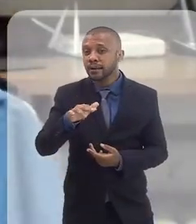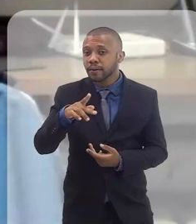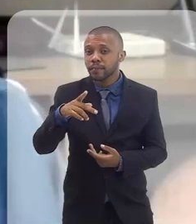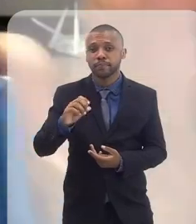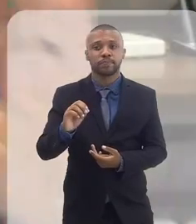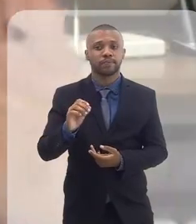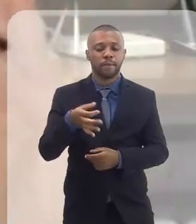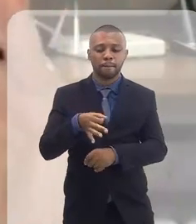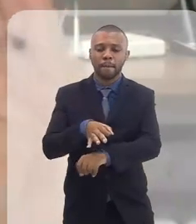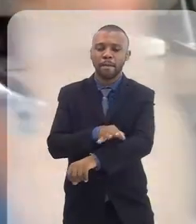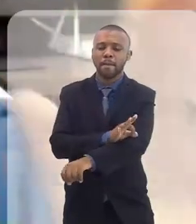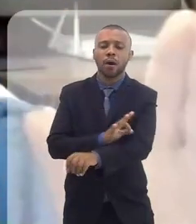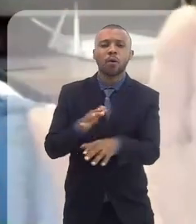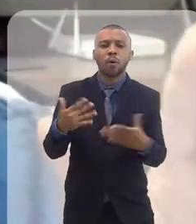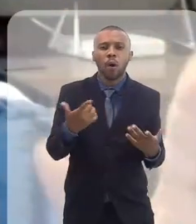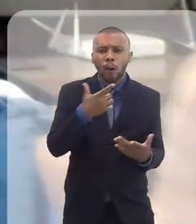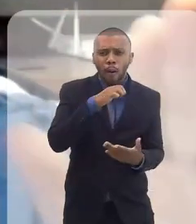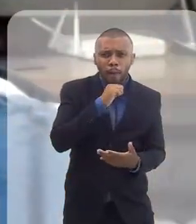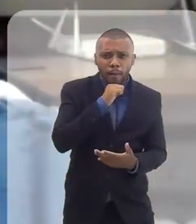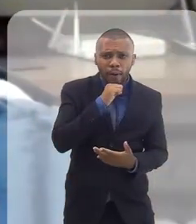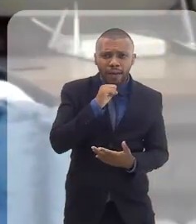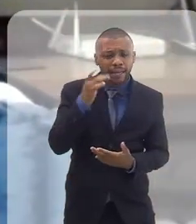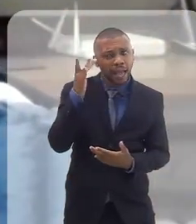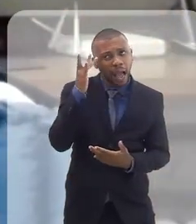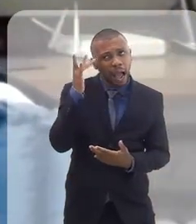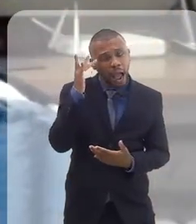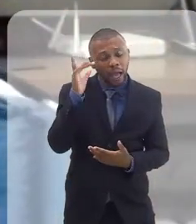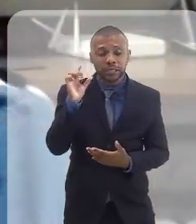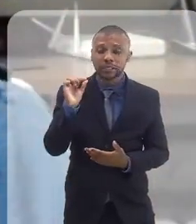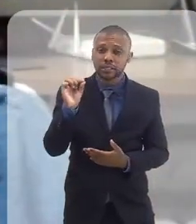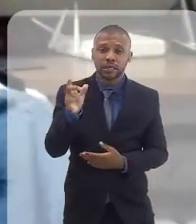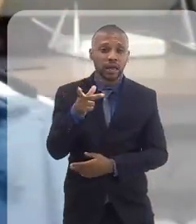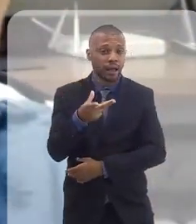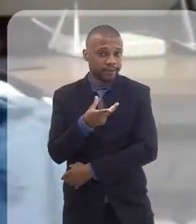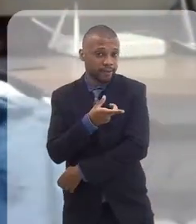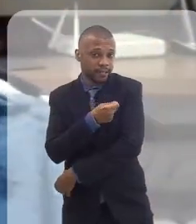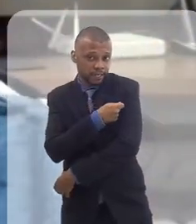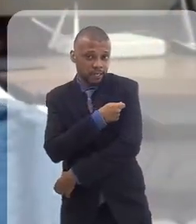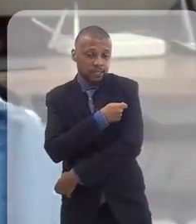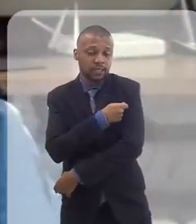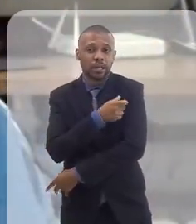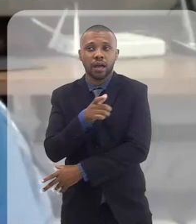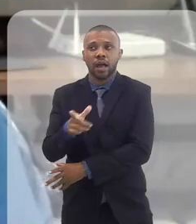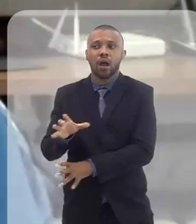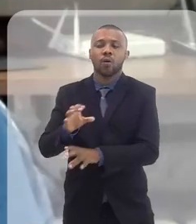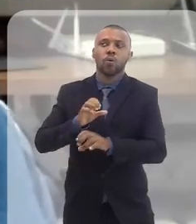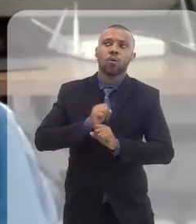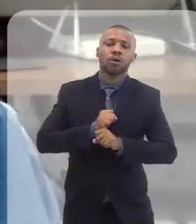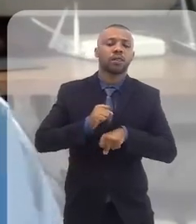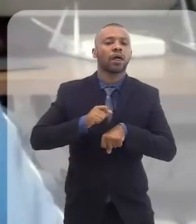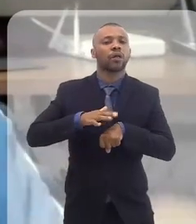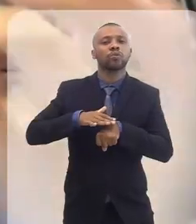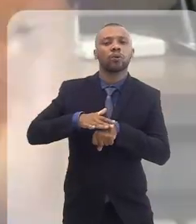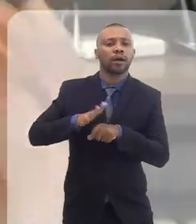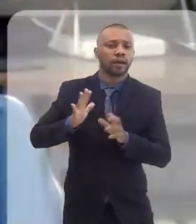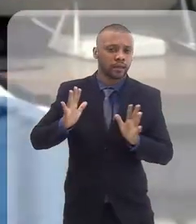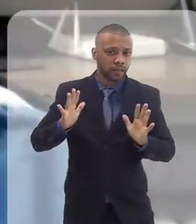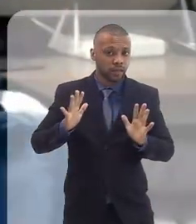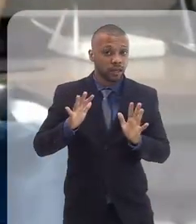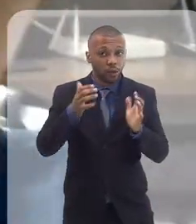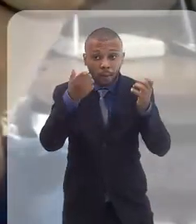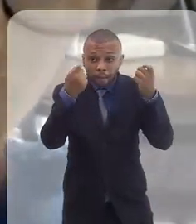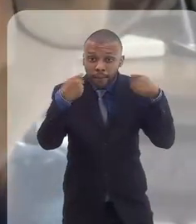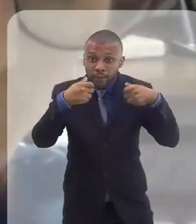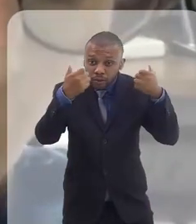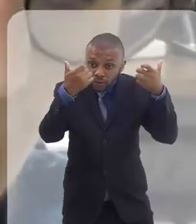sarampo, quer dizer que é o pai que acha que a vacina causa doença.